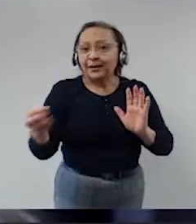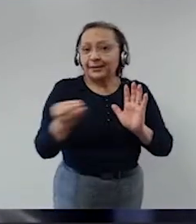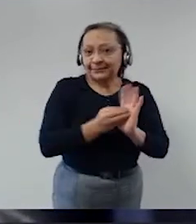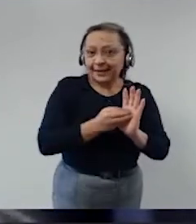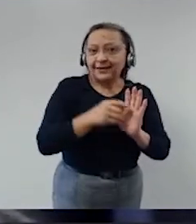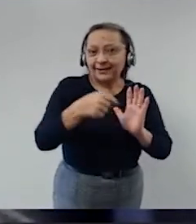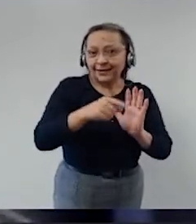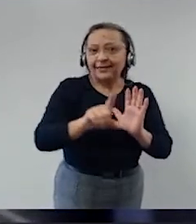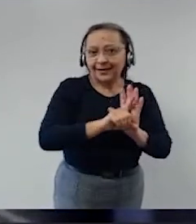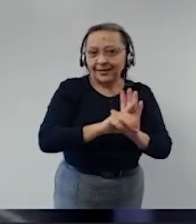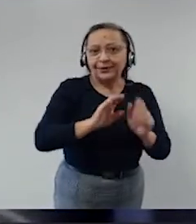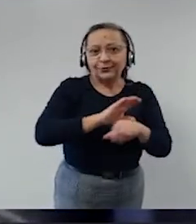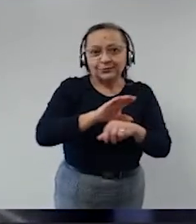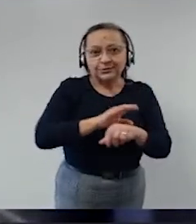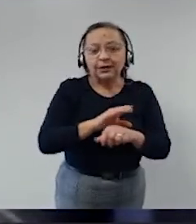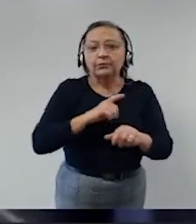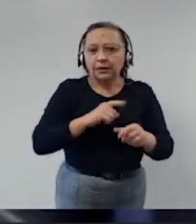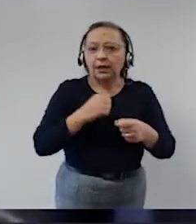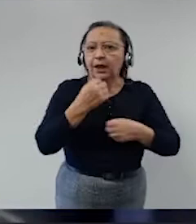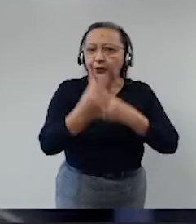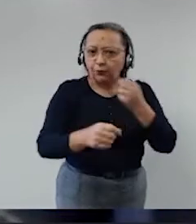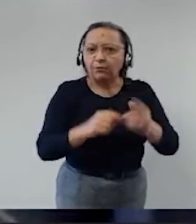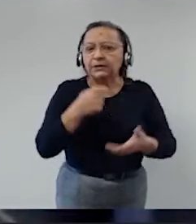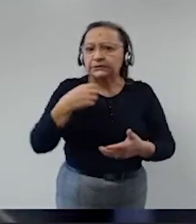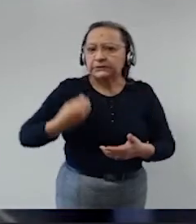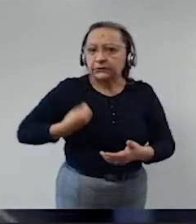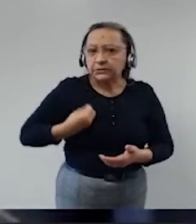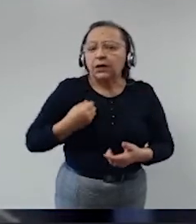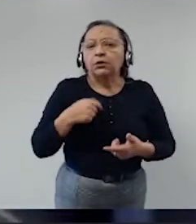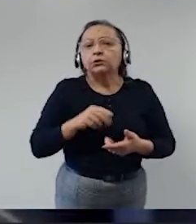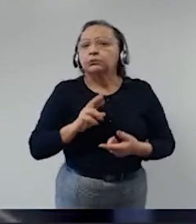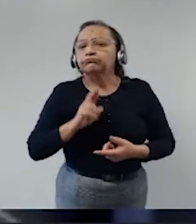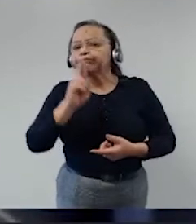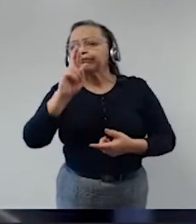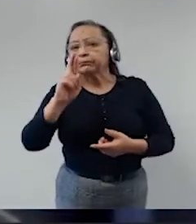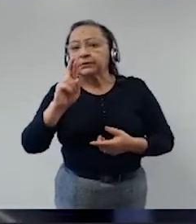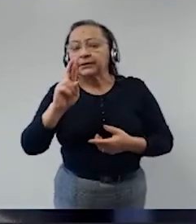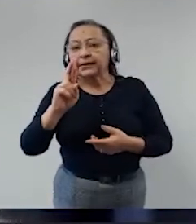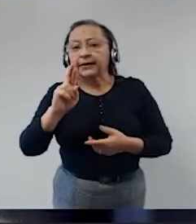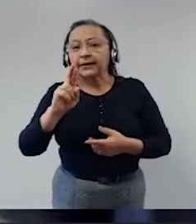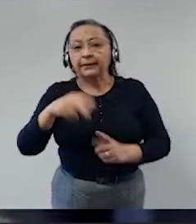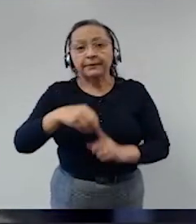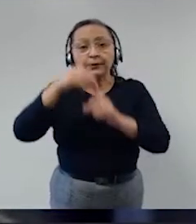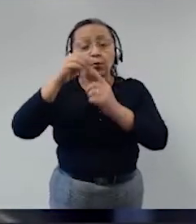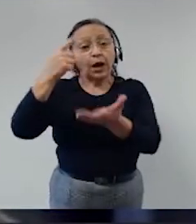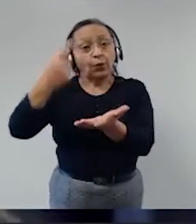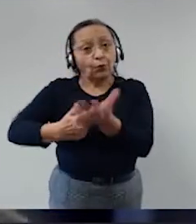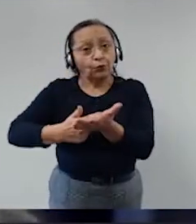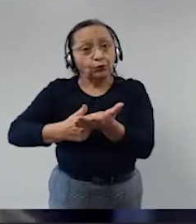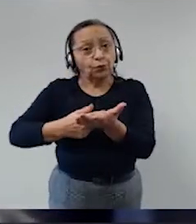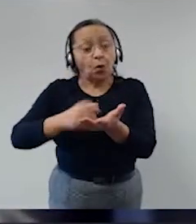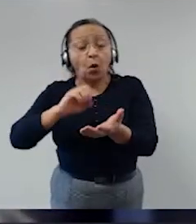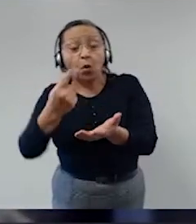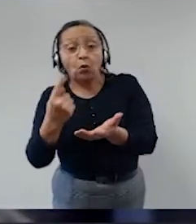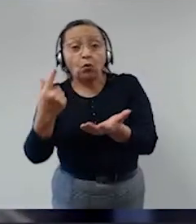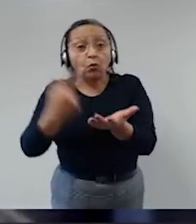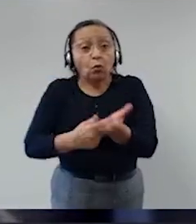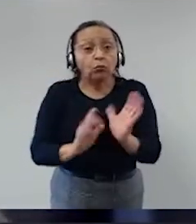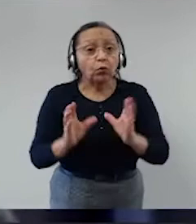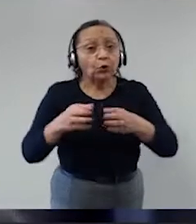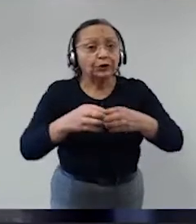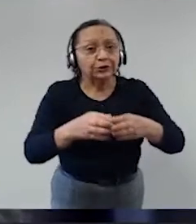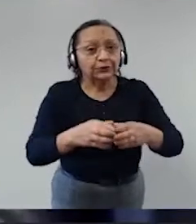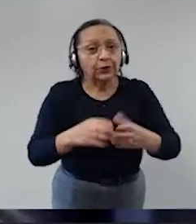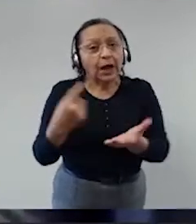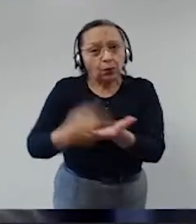Constituição determinadas situações onde prevalece o acordo ou a convenção coletiva em detrimento do